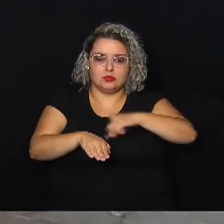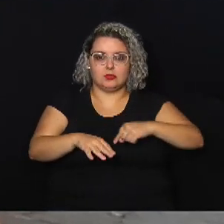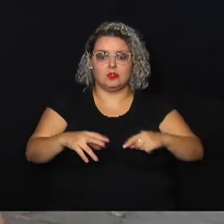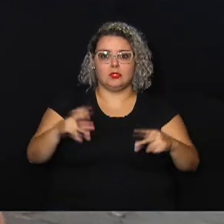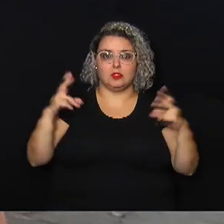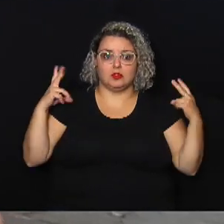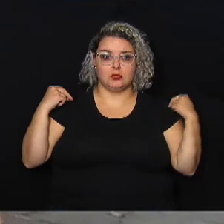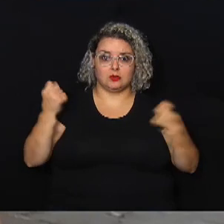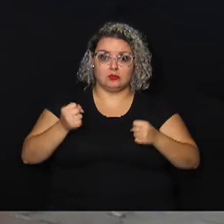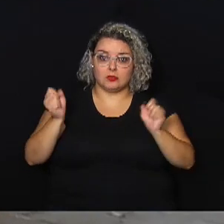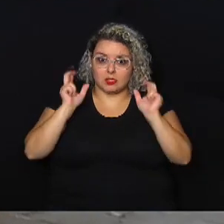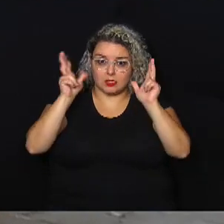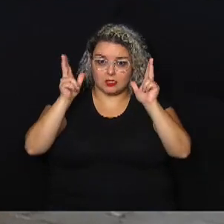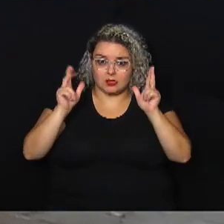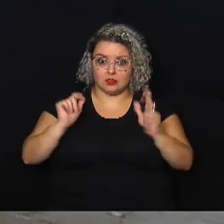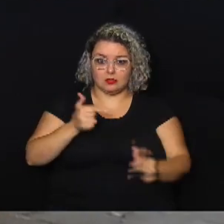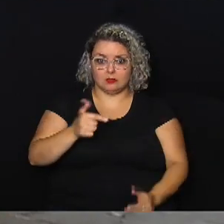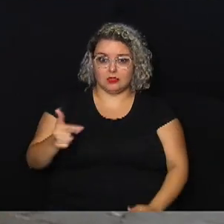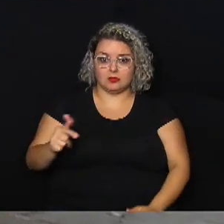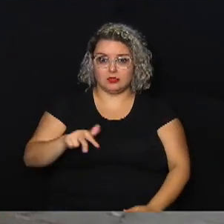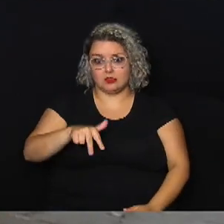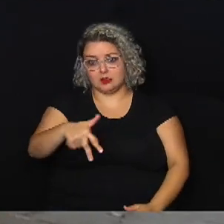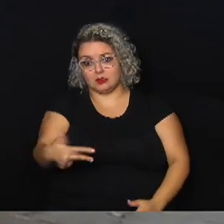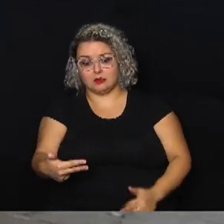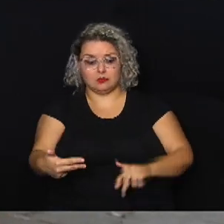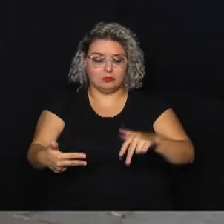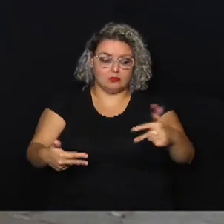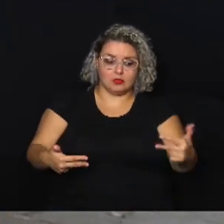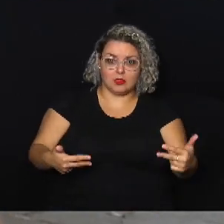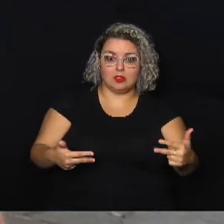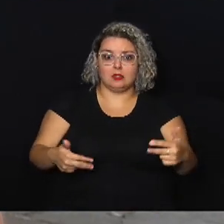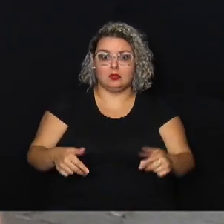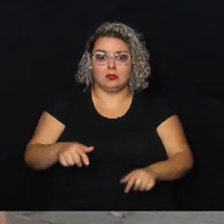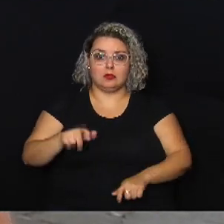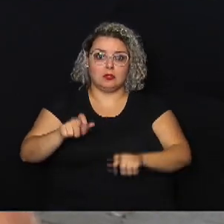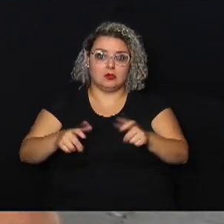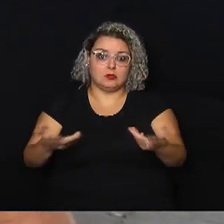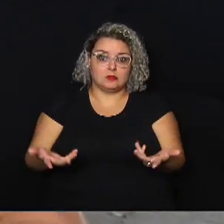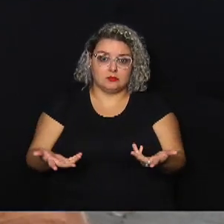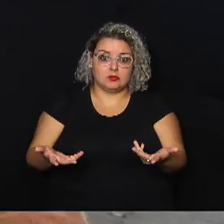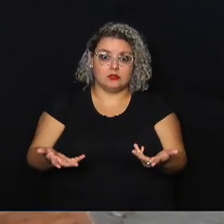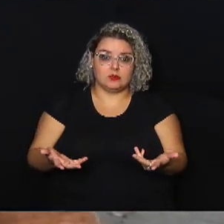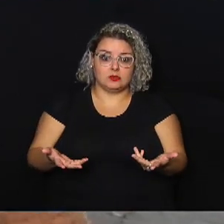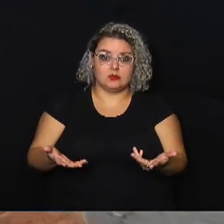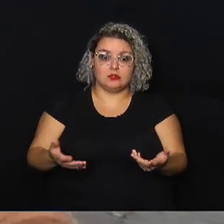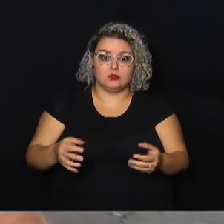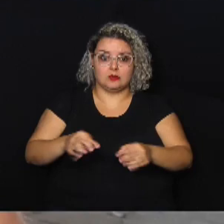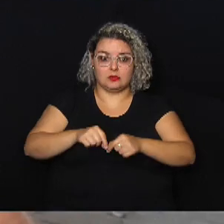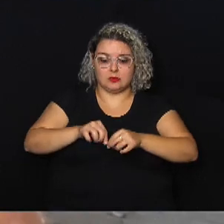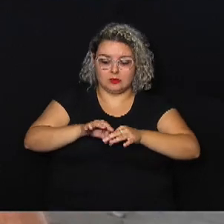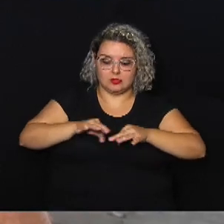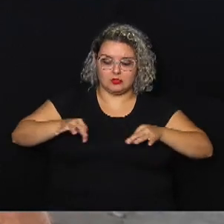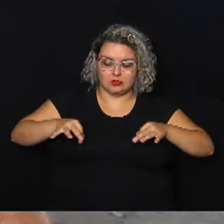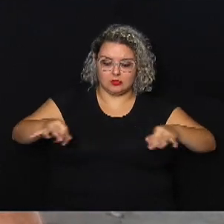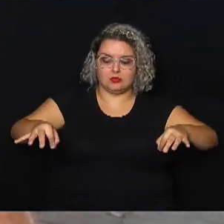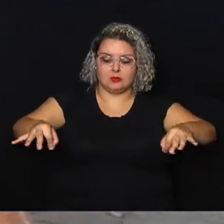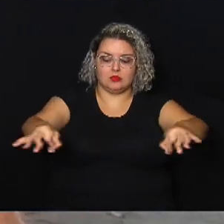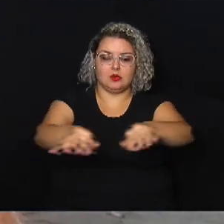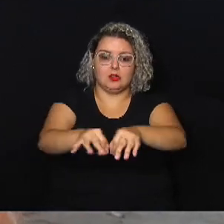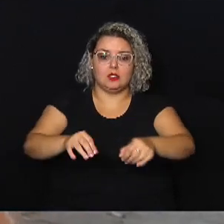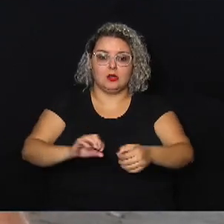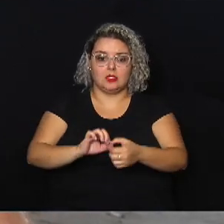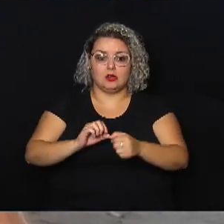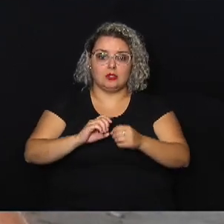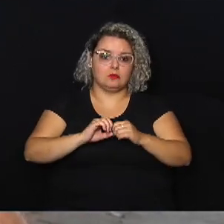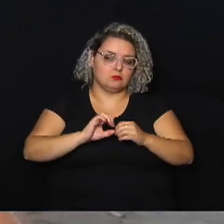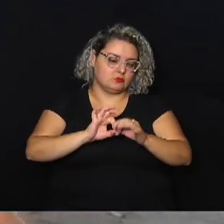para ver se não tem alguém caindo, pode cair do lado do caminhão, mas o pessoal já está isolando o caminhão. Esses abatedouros divide